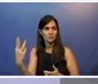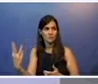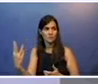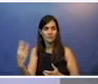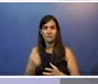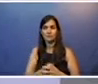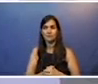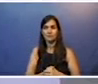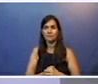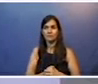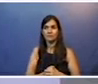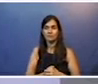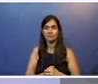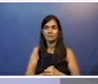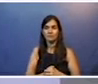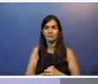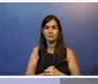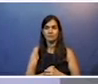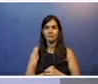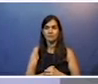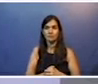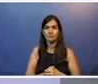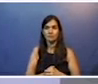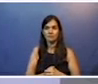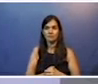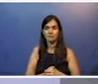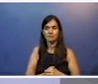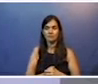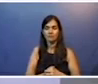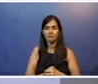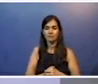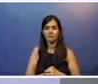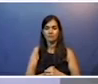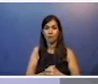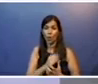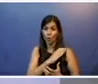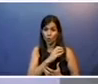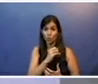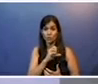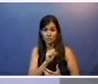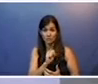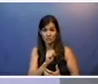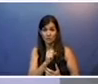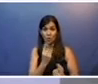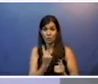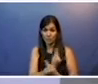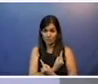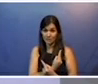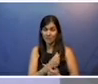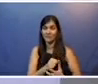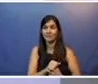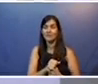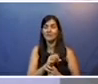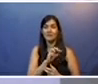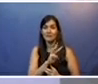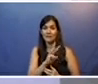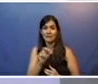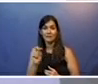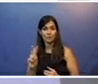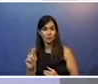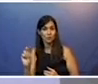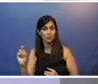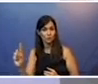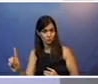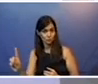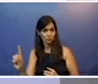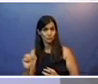seno. No cosseno a gente vai contar da frente para trás. Contagem regressiva, 3, 2, 1.